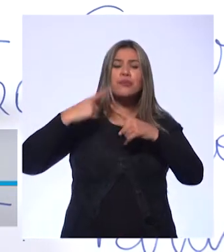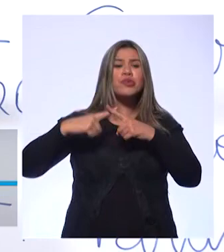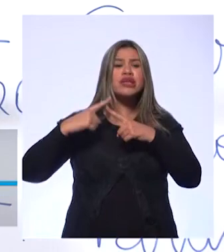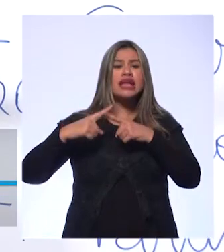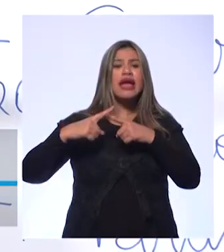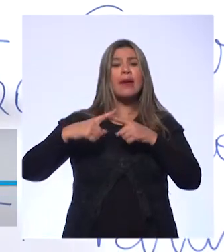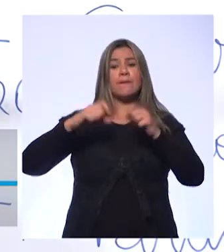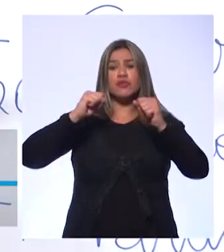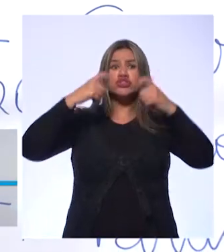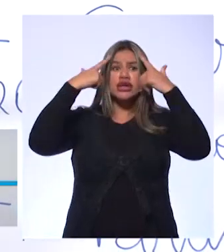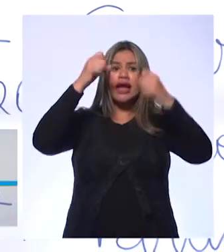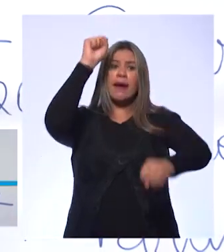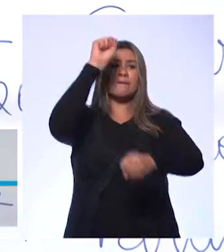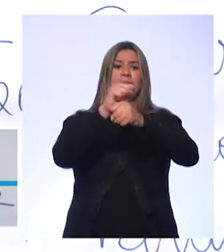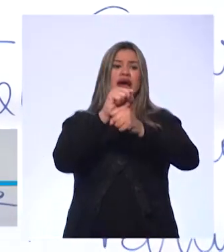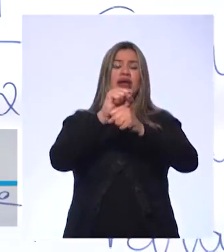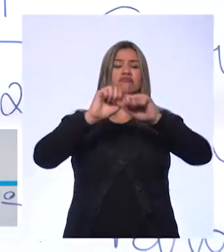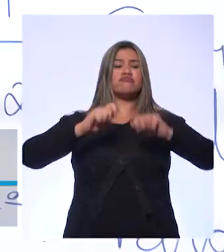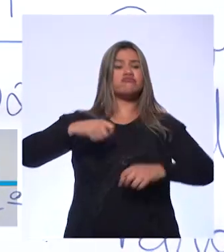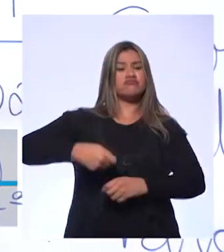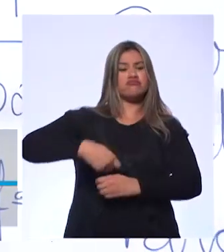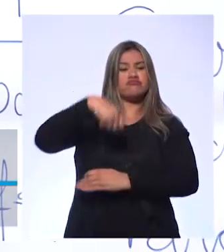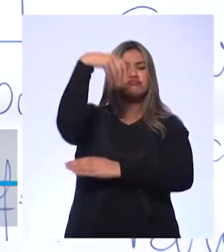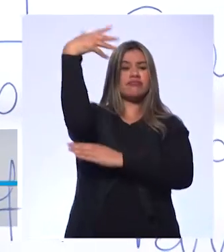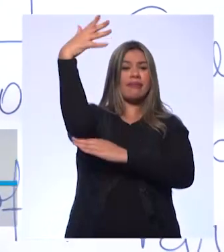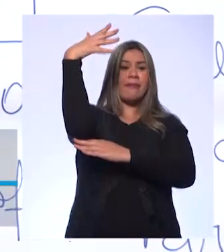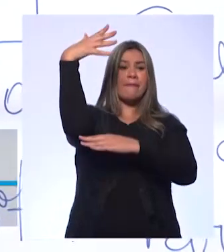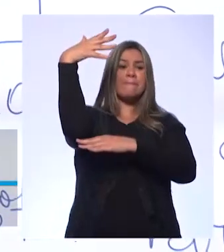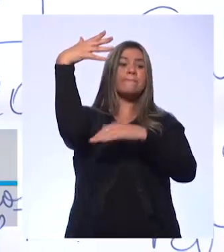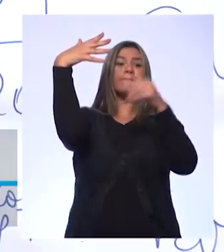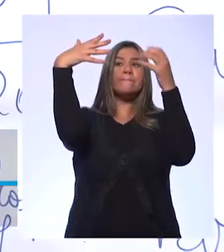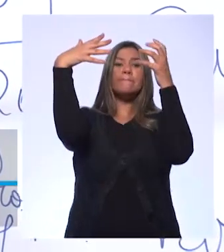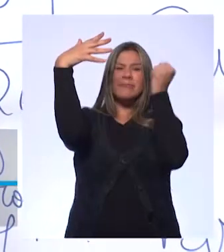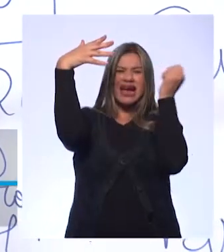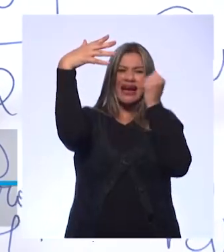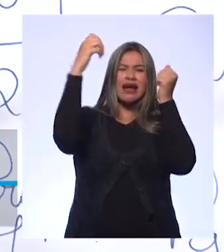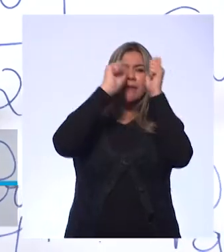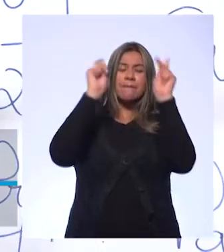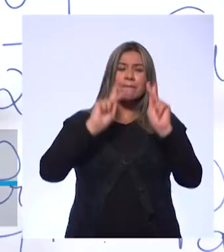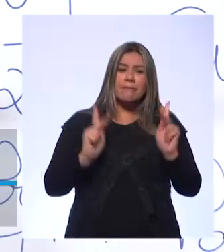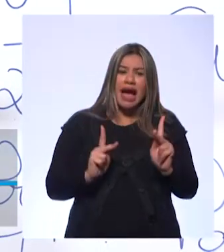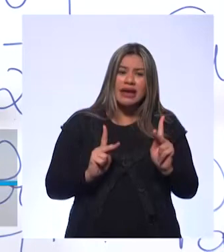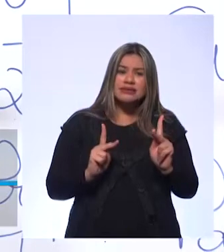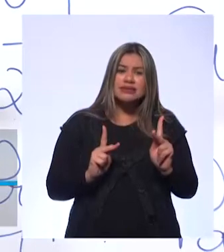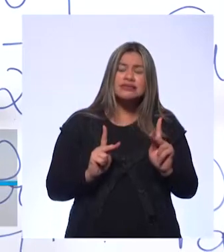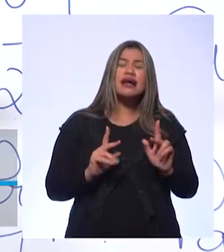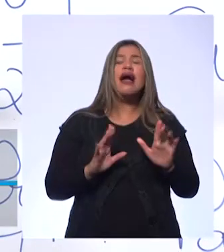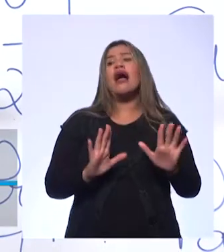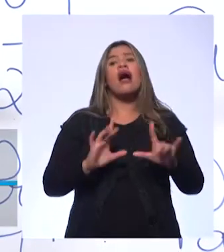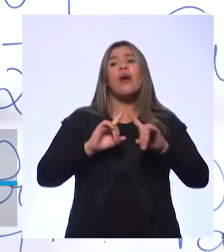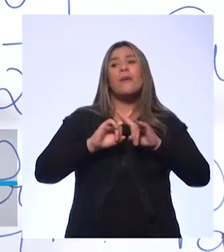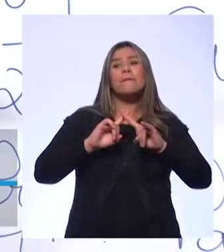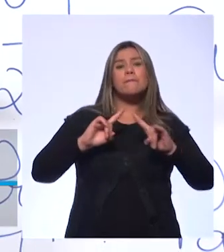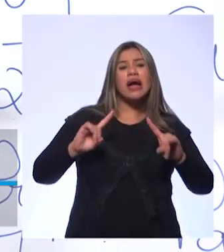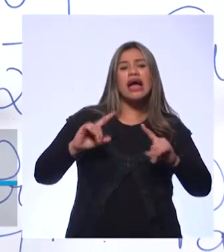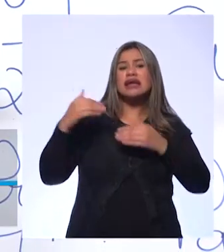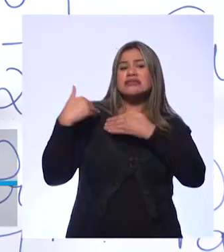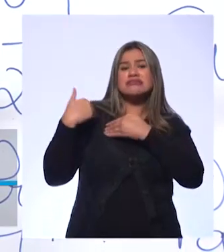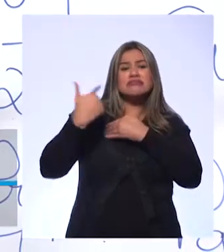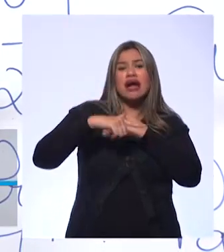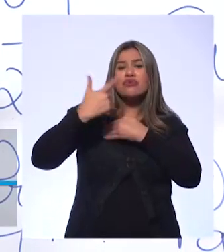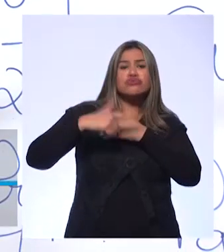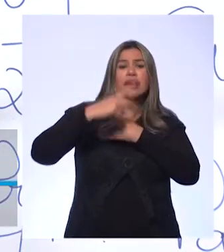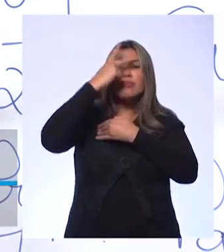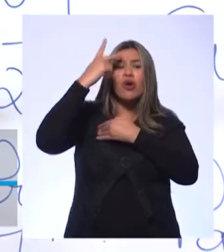mas para o povo paraguaio Solano López ele é hoje considerado o mártir